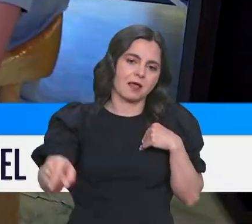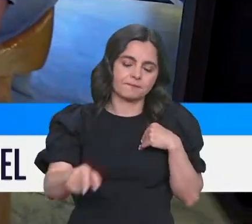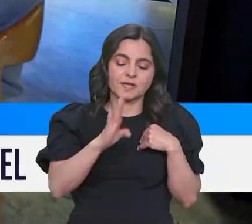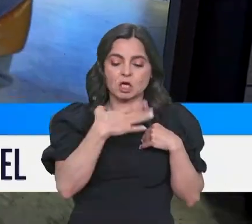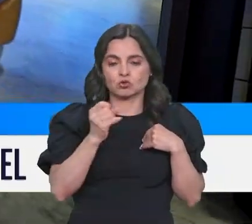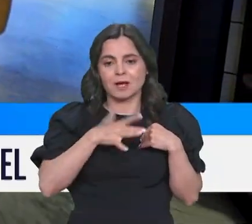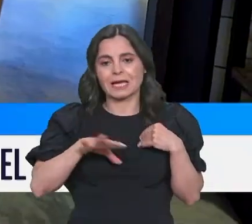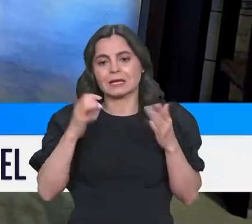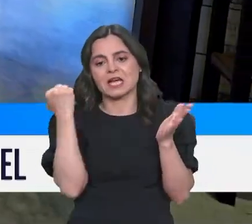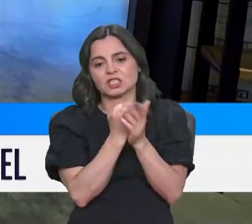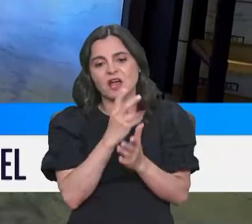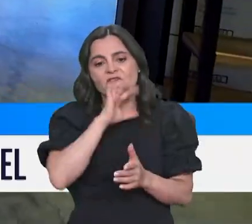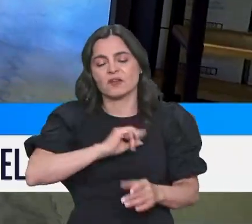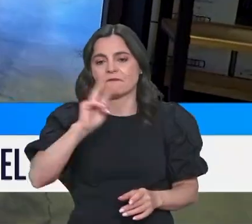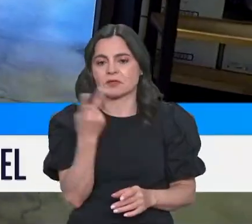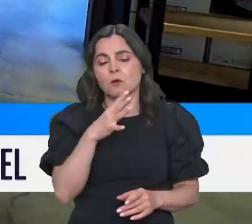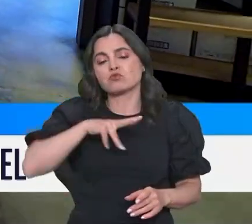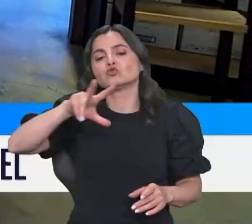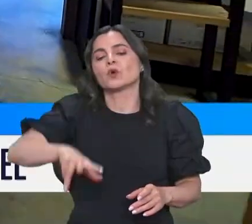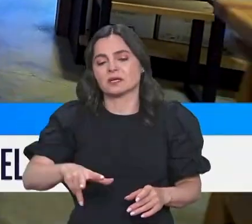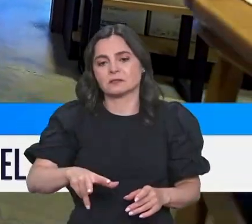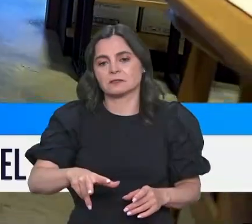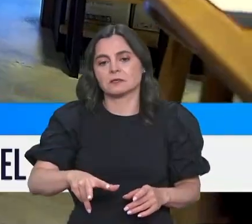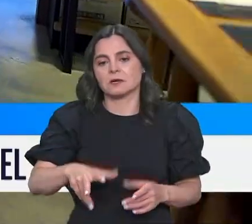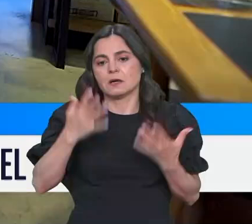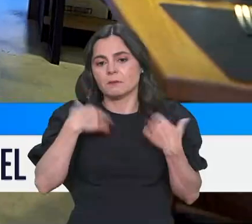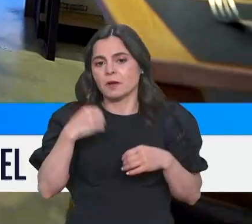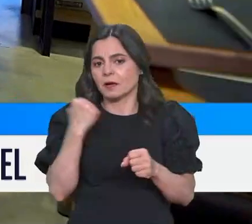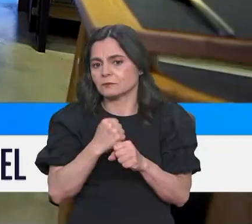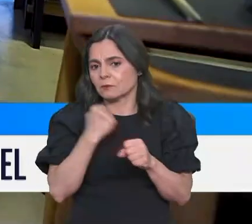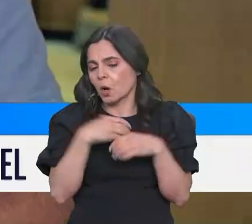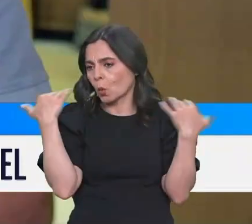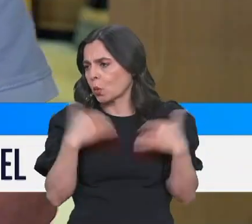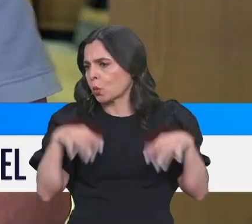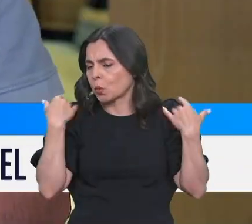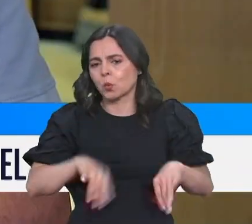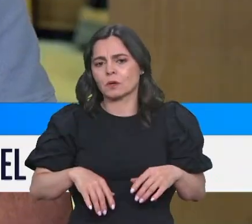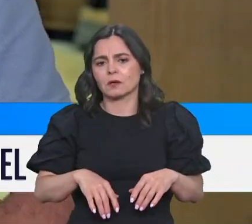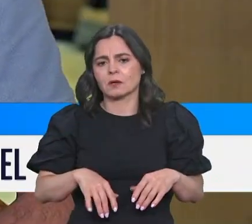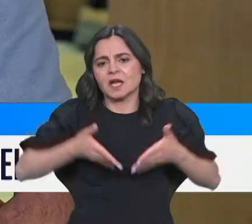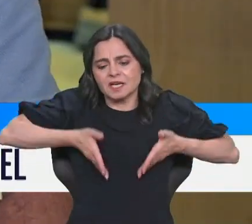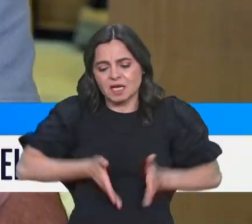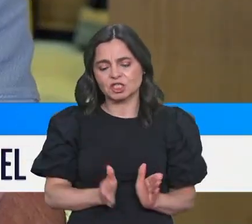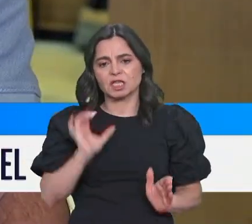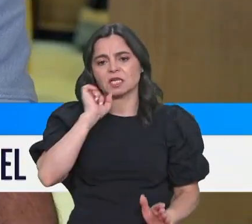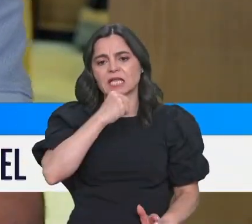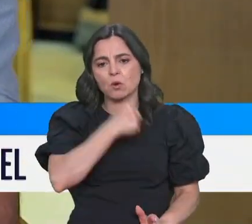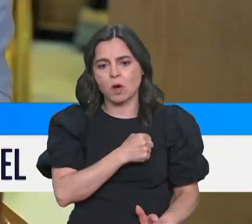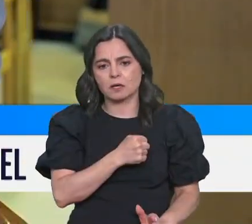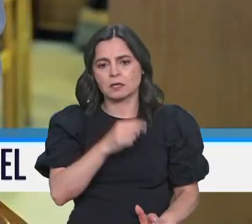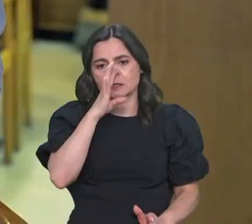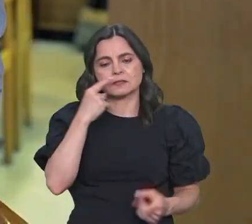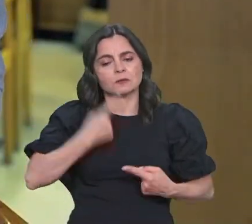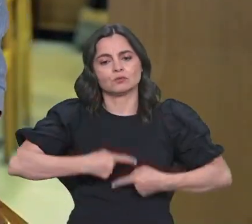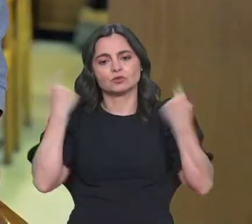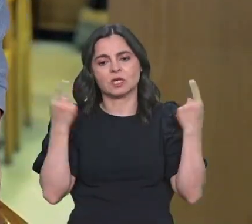quer registar os dois filhos como portugueses, mas a missão dava um filme. Porque eles estão nascidos em Taiwan e quando mostramos com o papel que ele